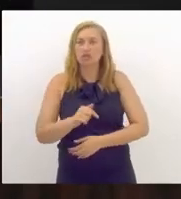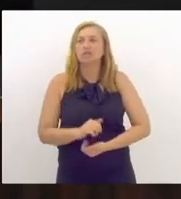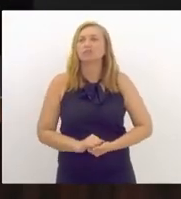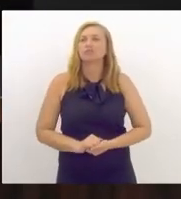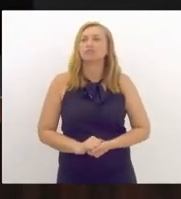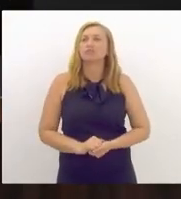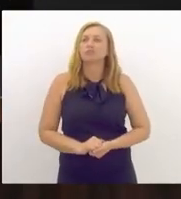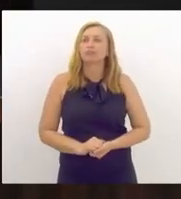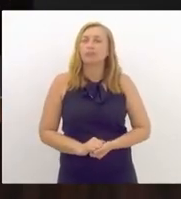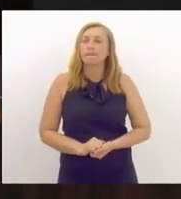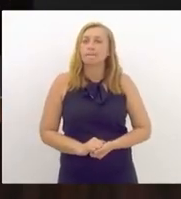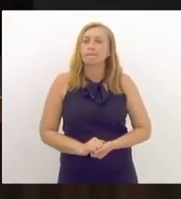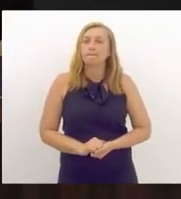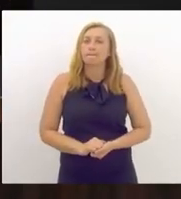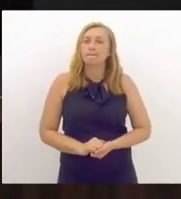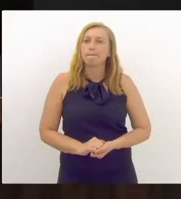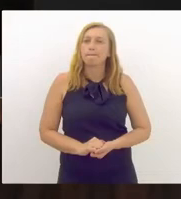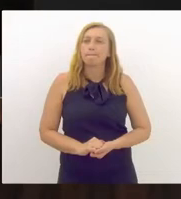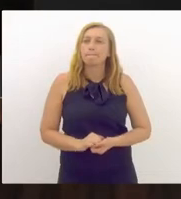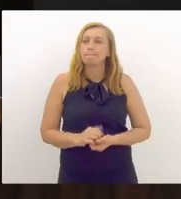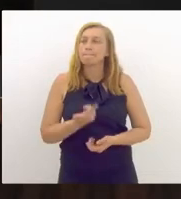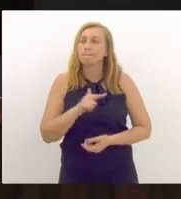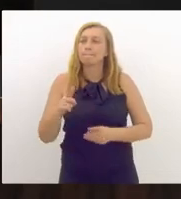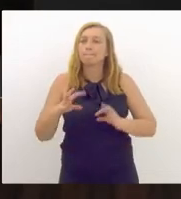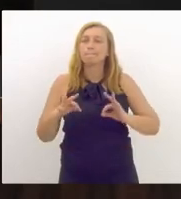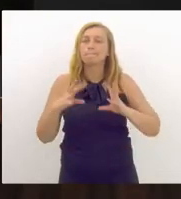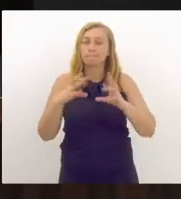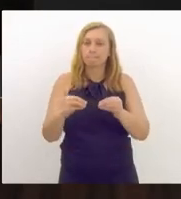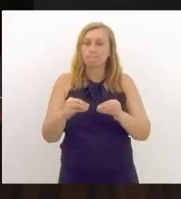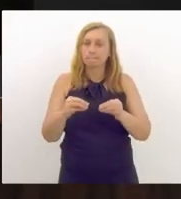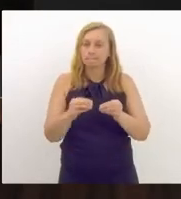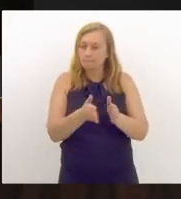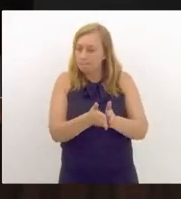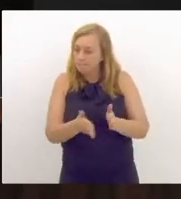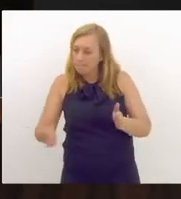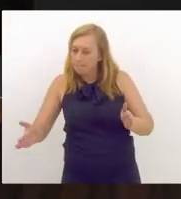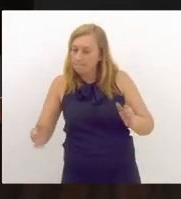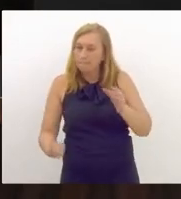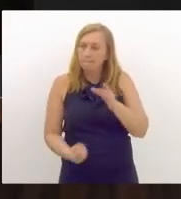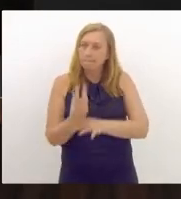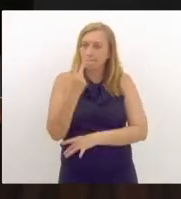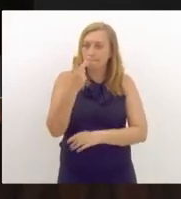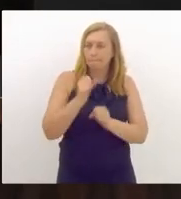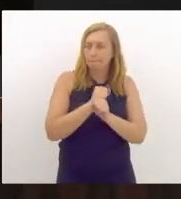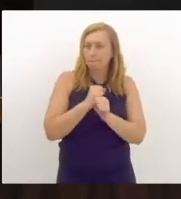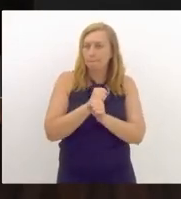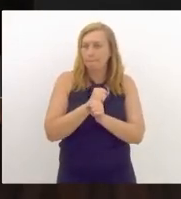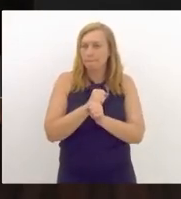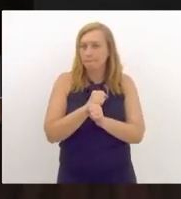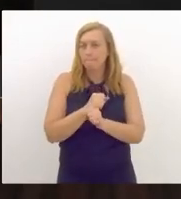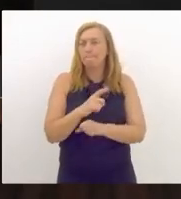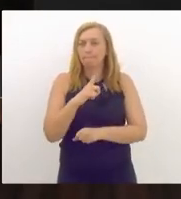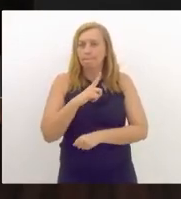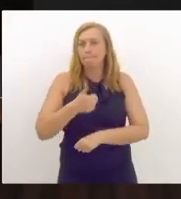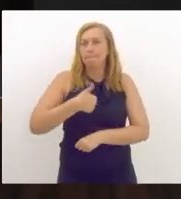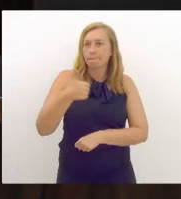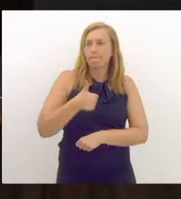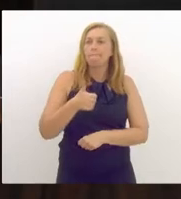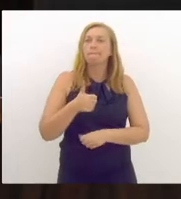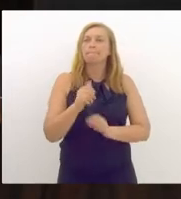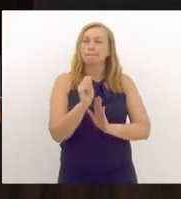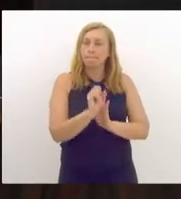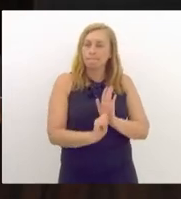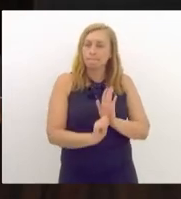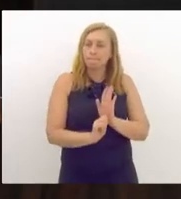ele não contempla todo o processo que nós produzimos nesses dois anos né tivemos o primeiro relatório